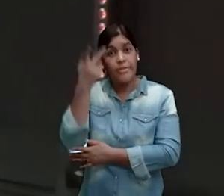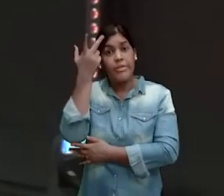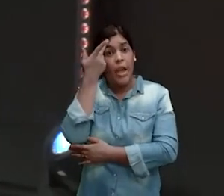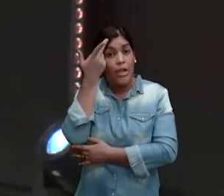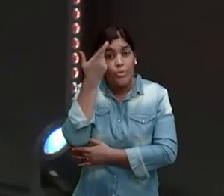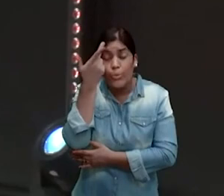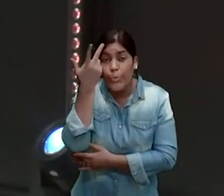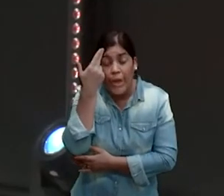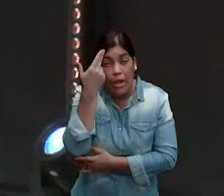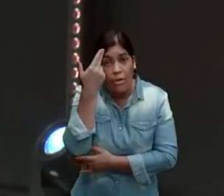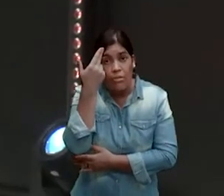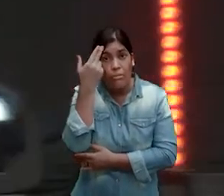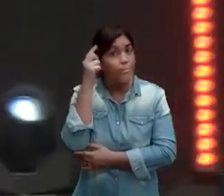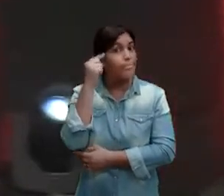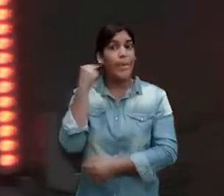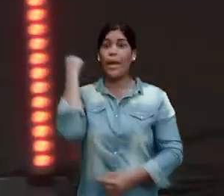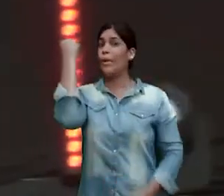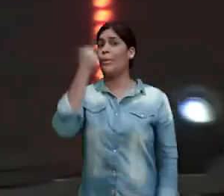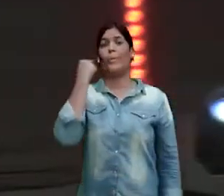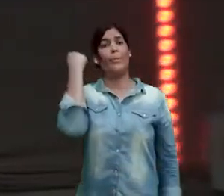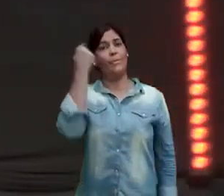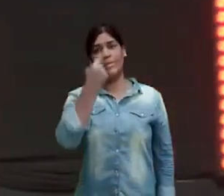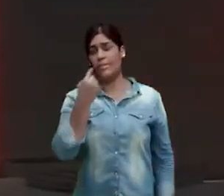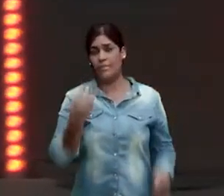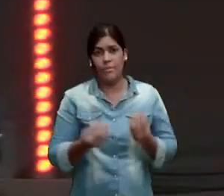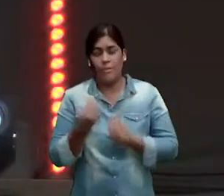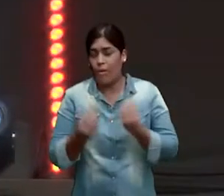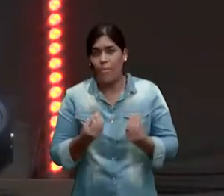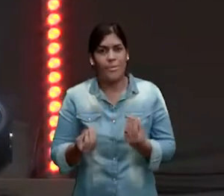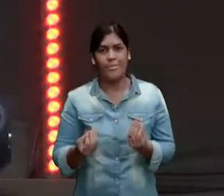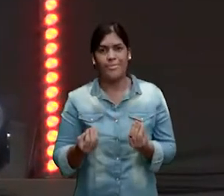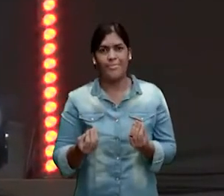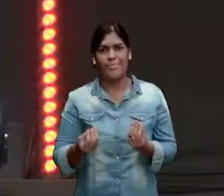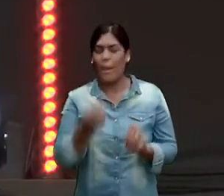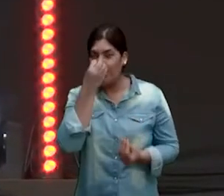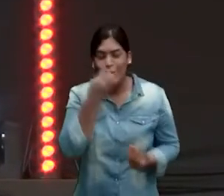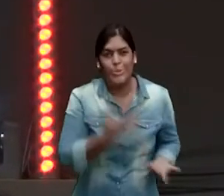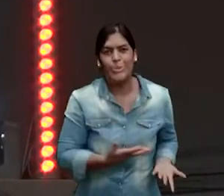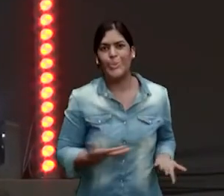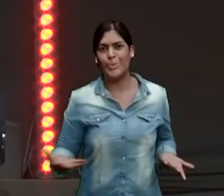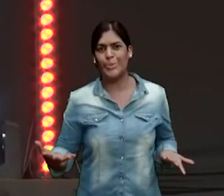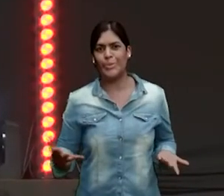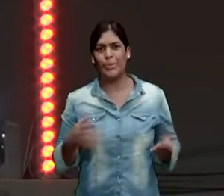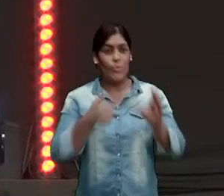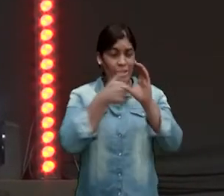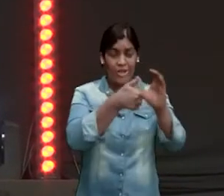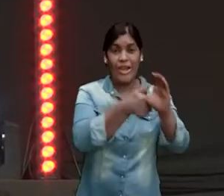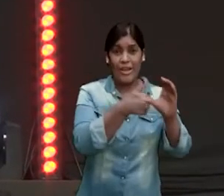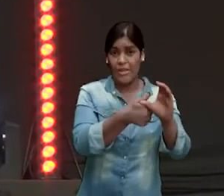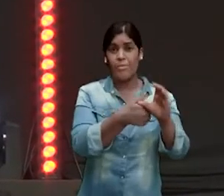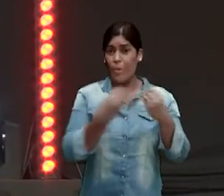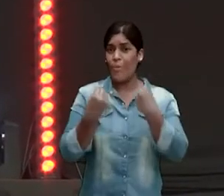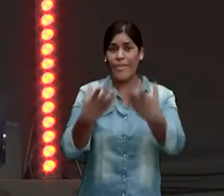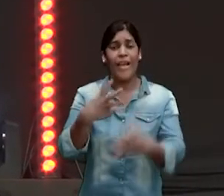é uma coisa louca coisa louca sou o cristianismo resgata esse